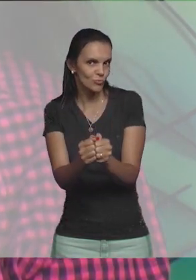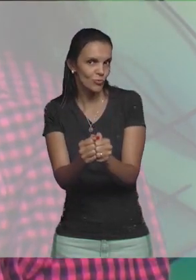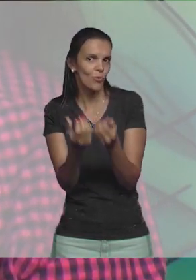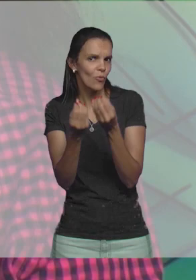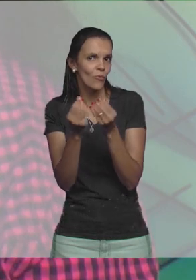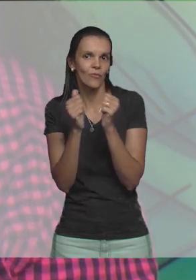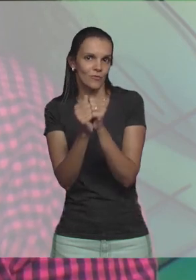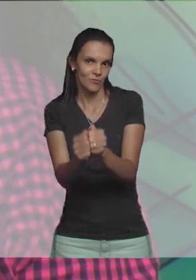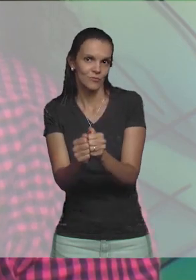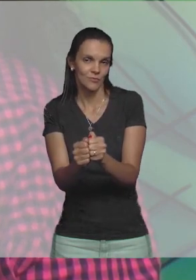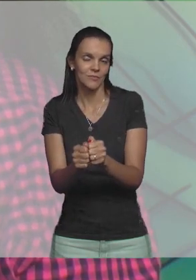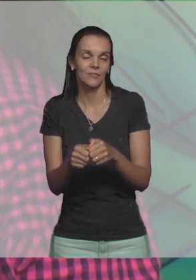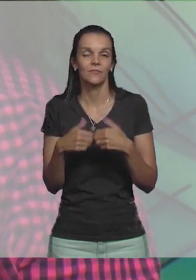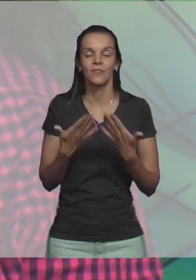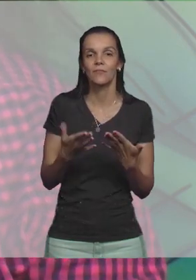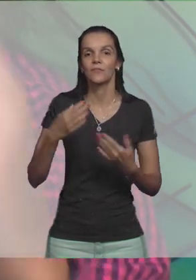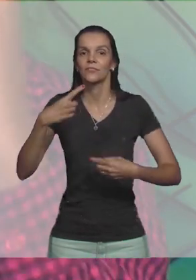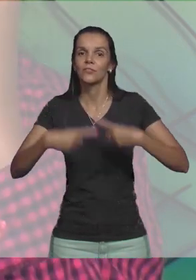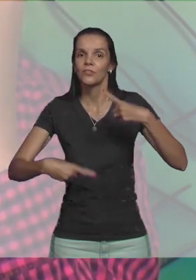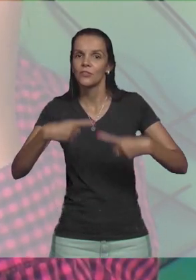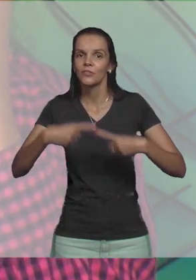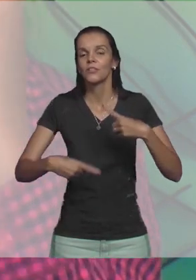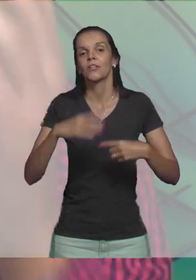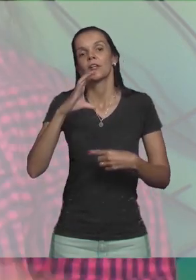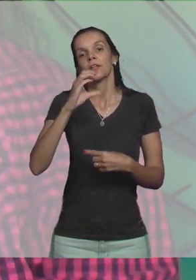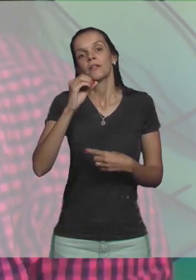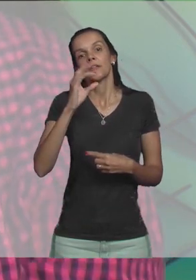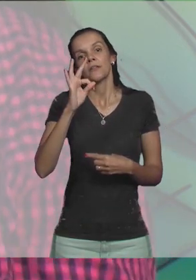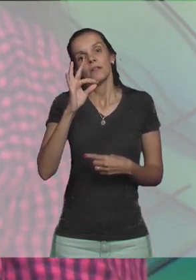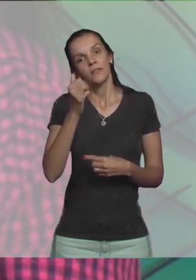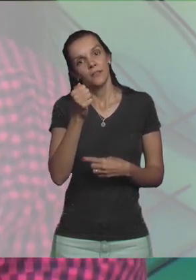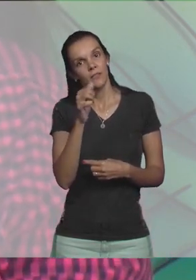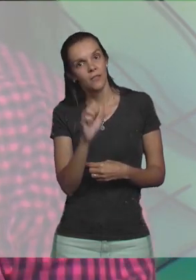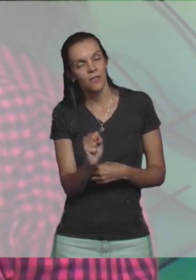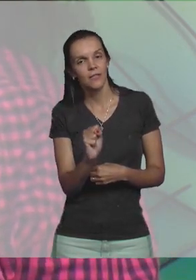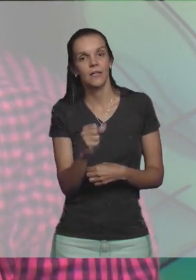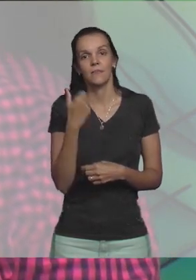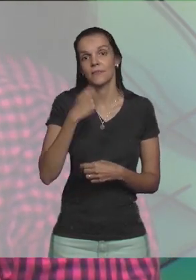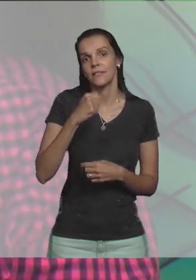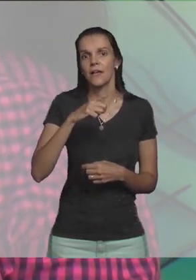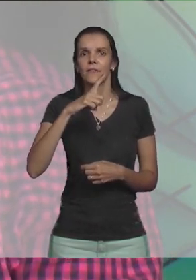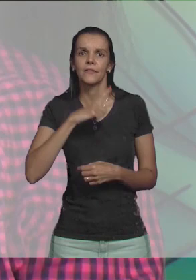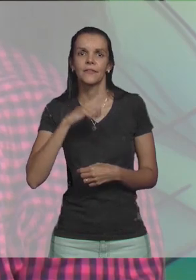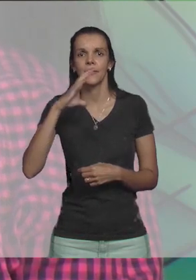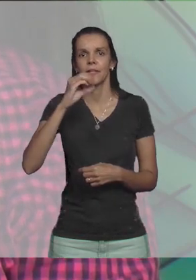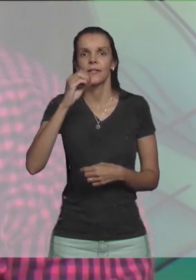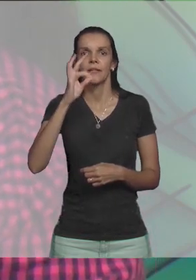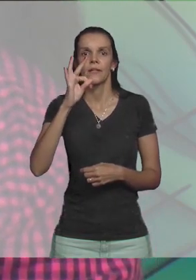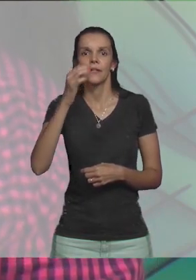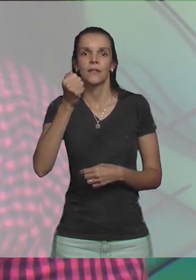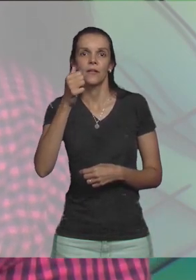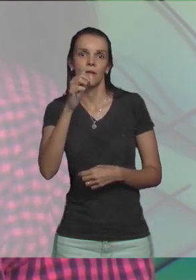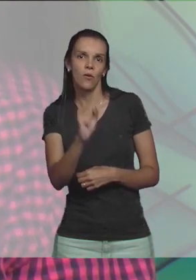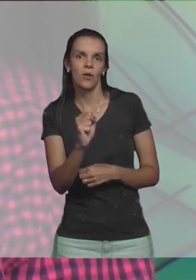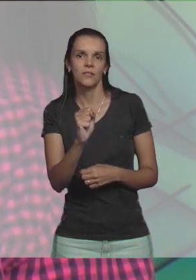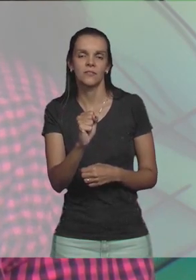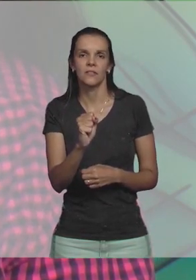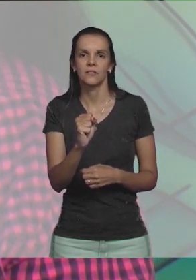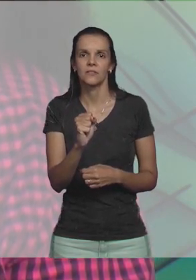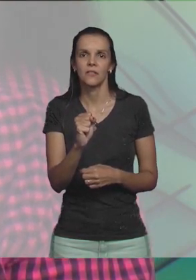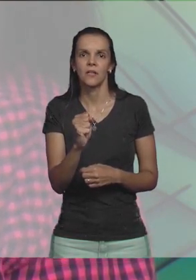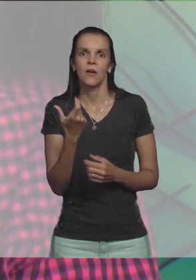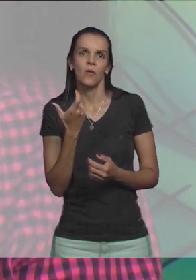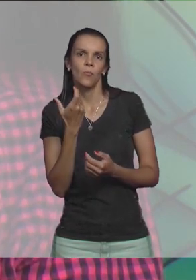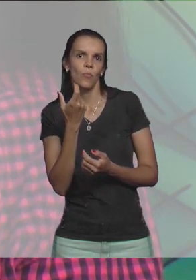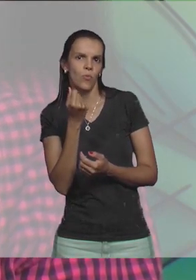aí, quando a gente debate a questão das cotas, as pessoas dizem assim, ai, porque deveria ter cotas por questão de renda.